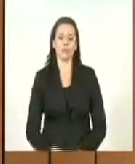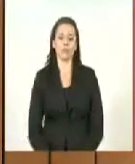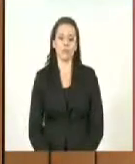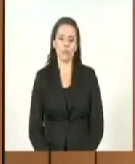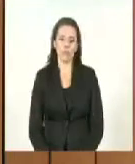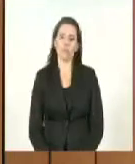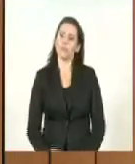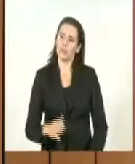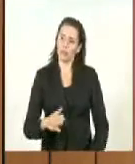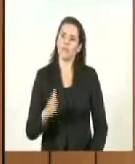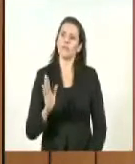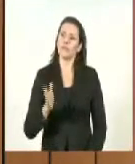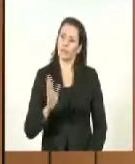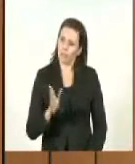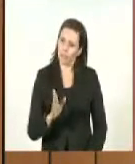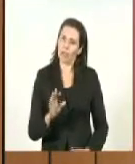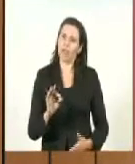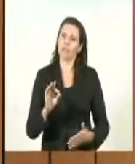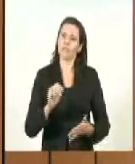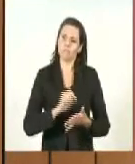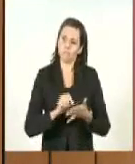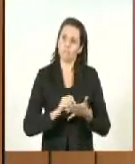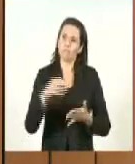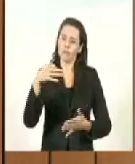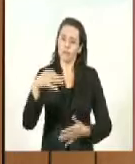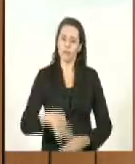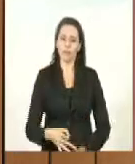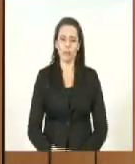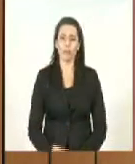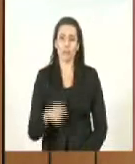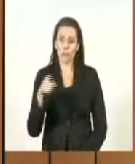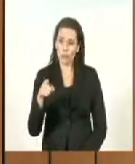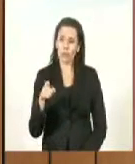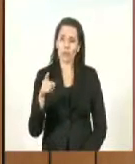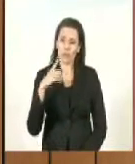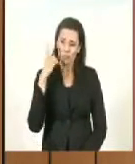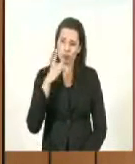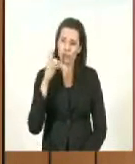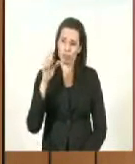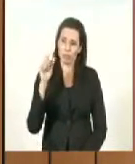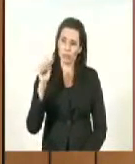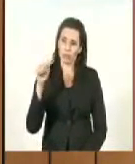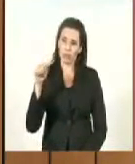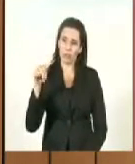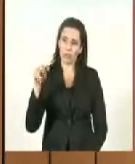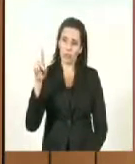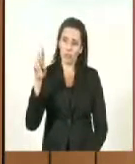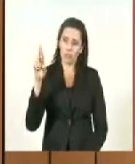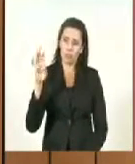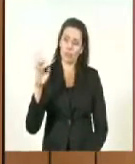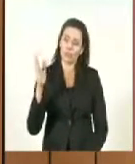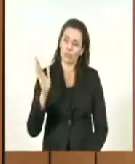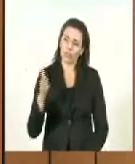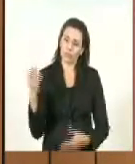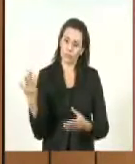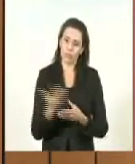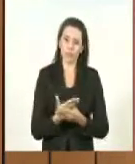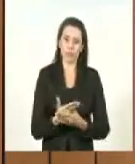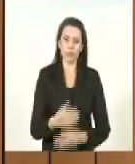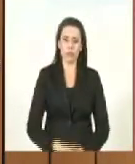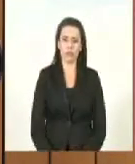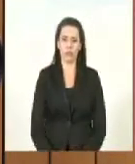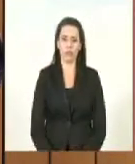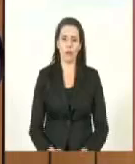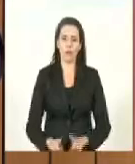Então, deputada, a senhora já entrou com uma ação na justiça e tenho certeza que a resposta é favorável porque o